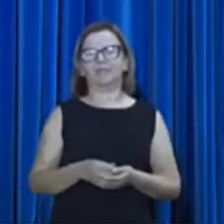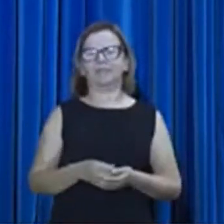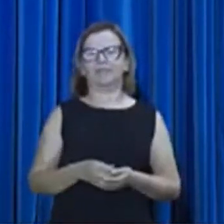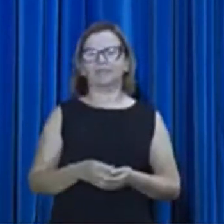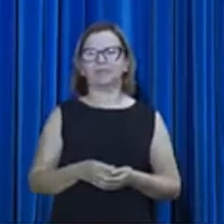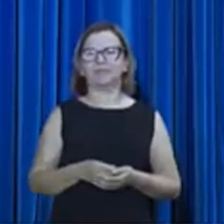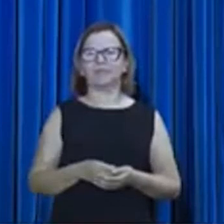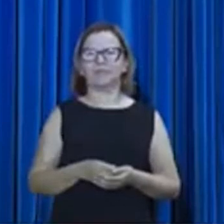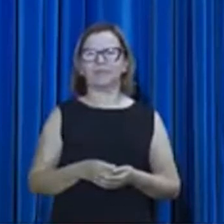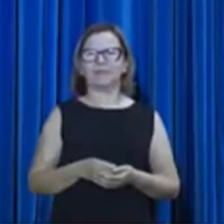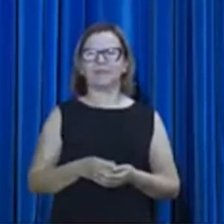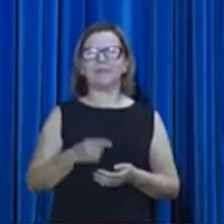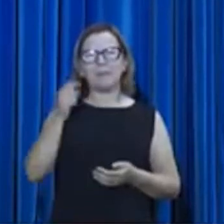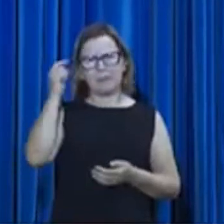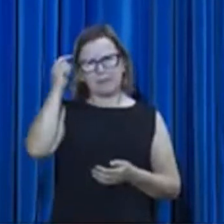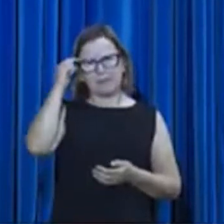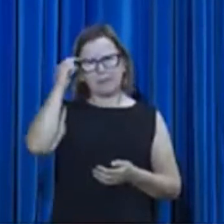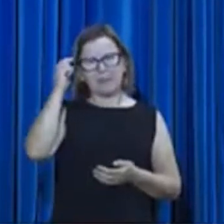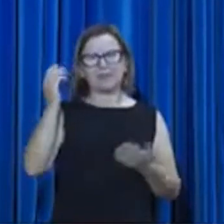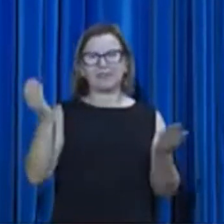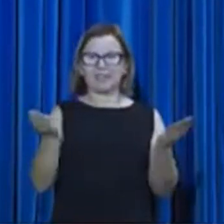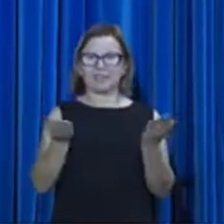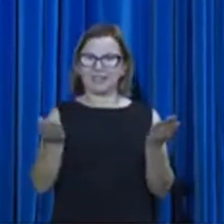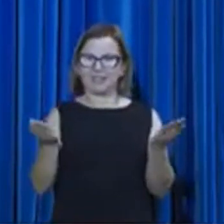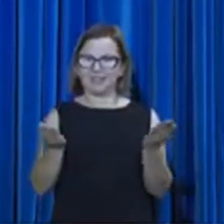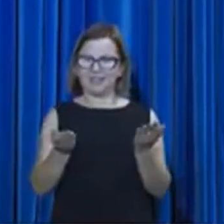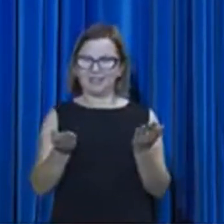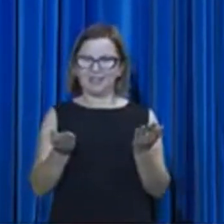Você imagine que agora,